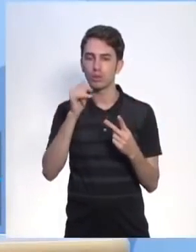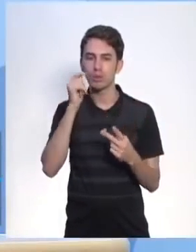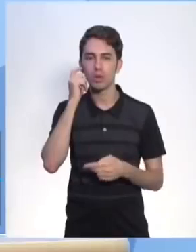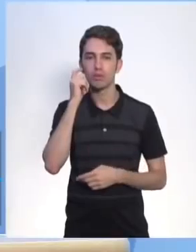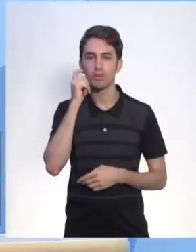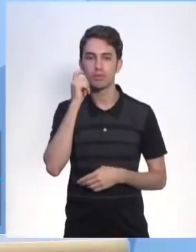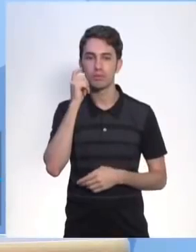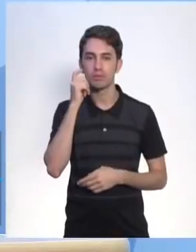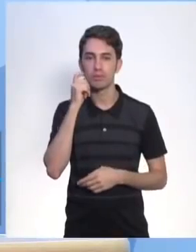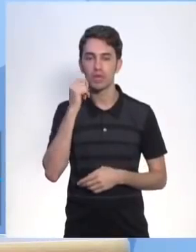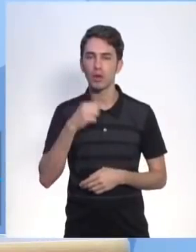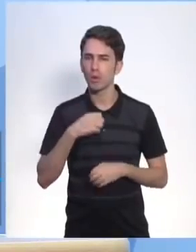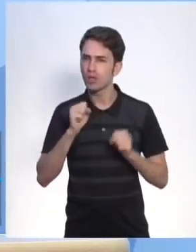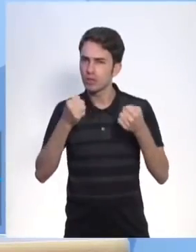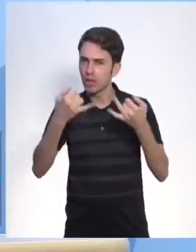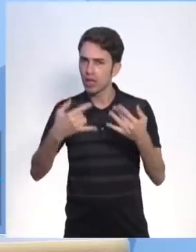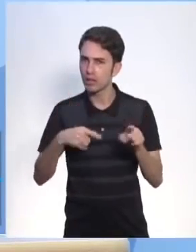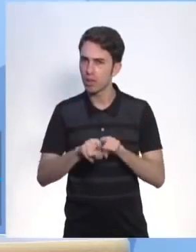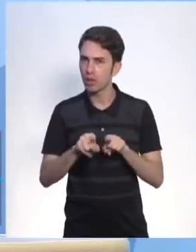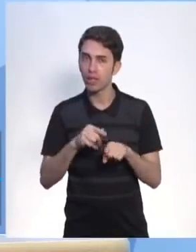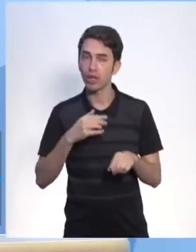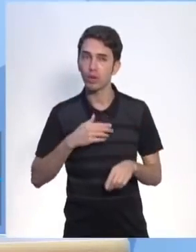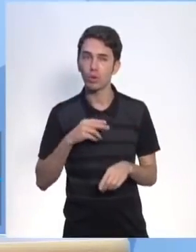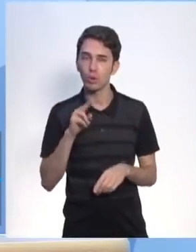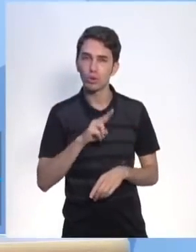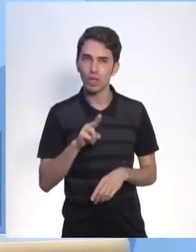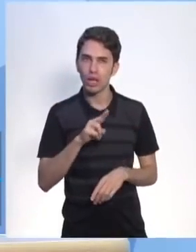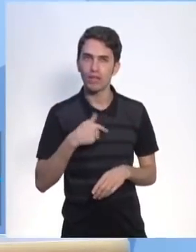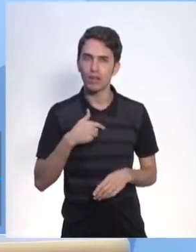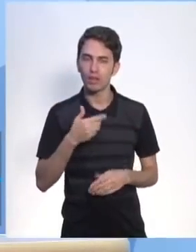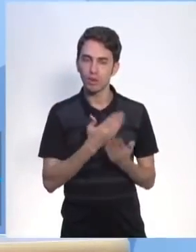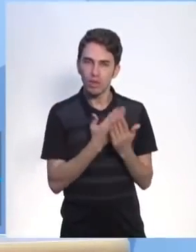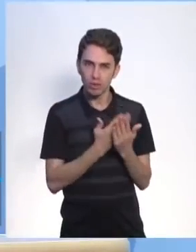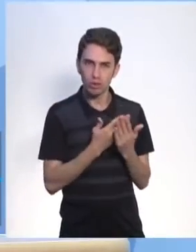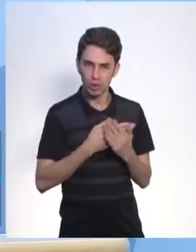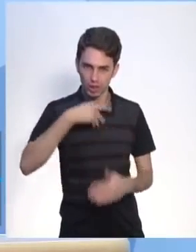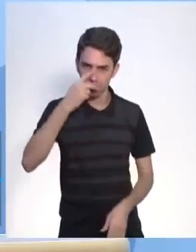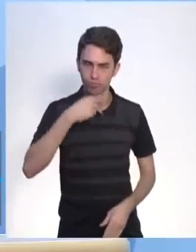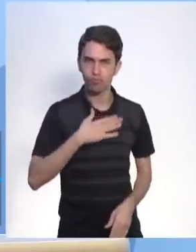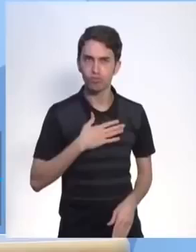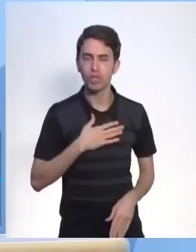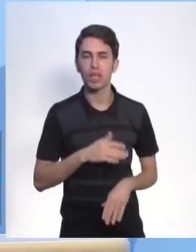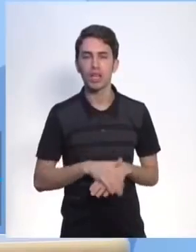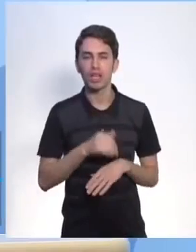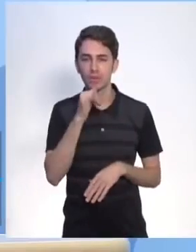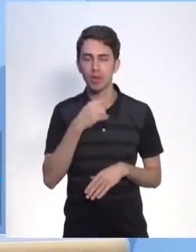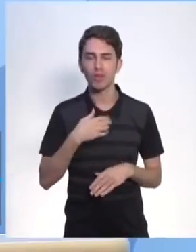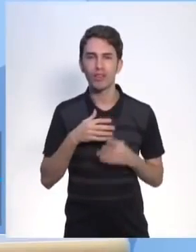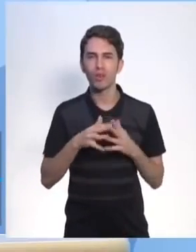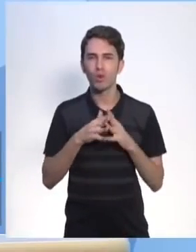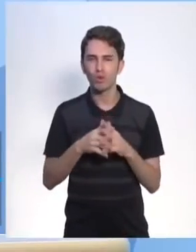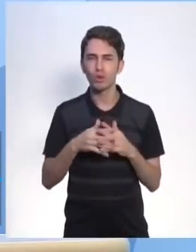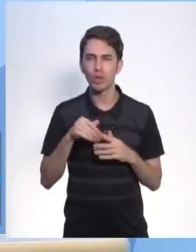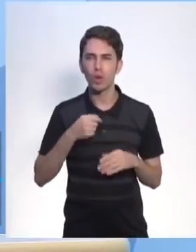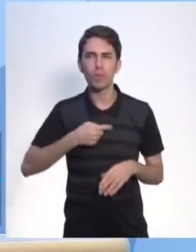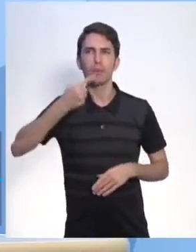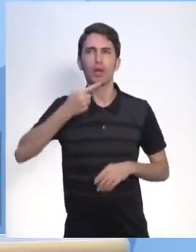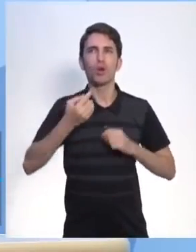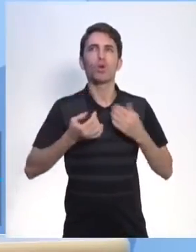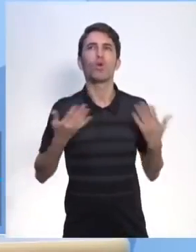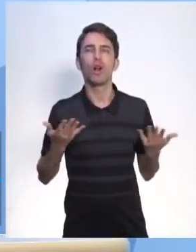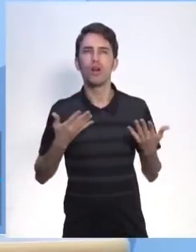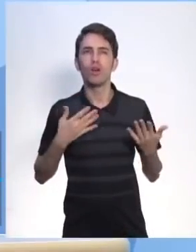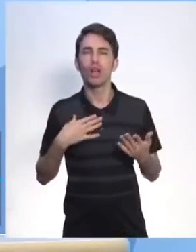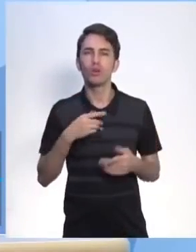aprendendo? Beleza. Bom, às vezes eu confundia qual que vinha primeiro, o y ou o x. E agora